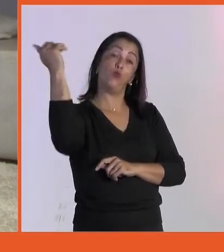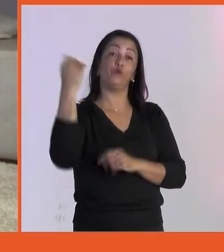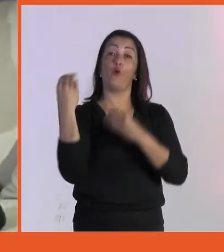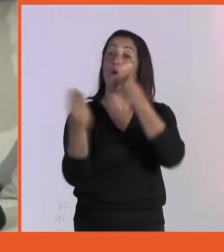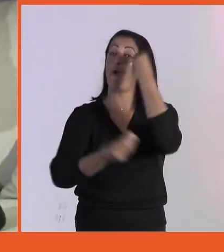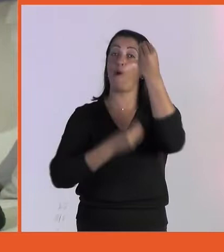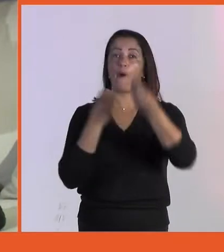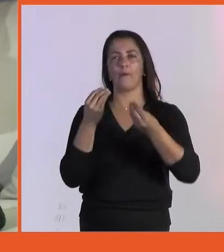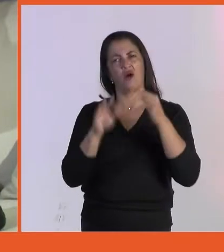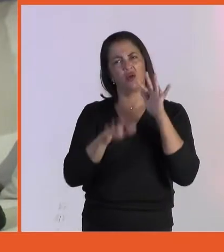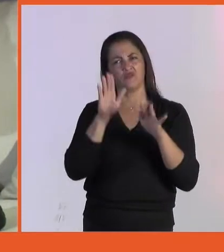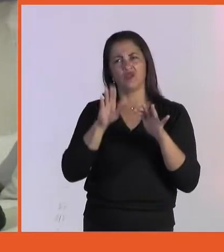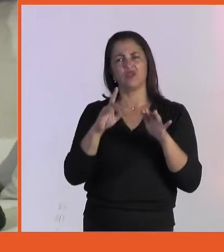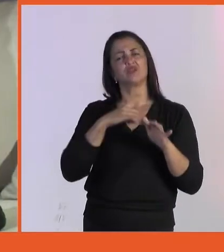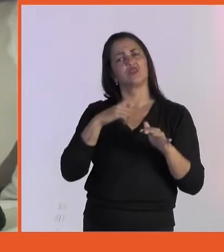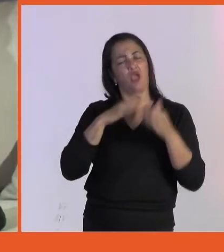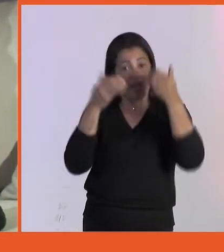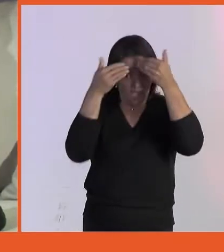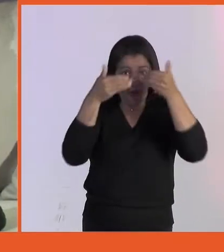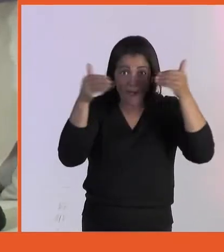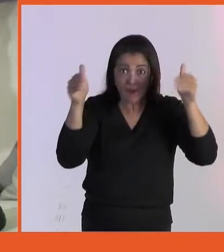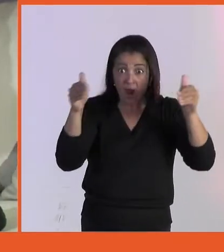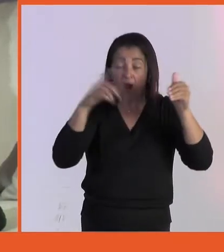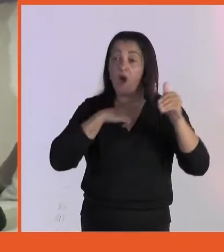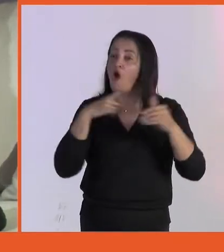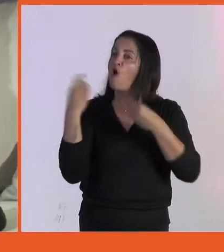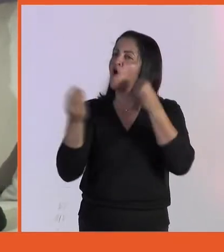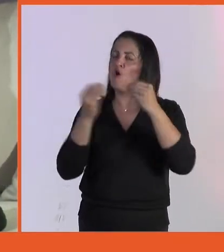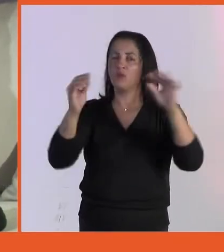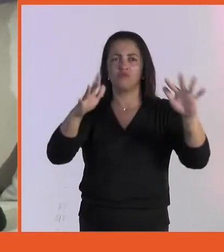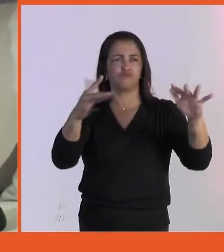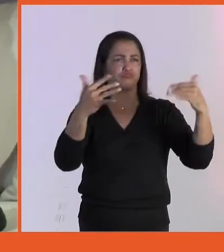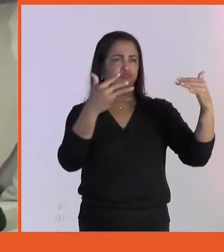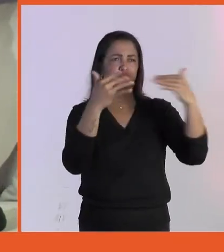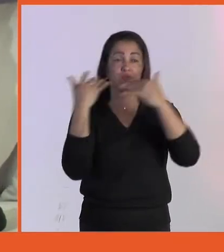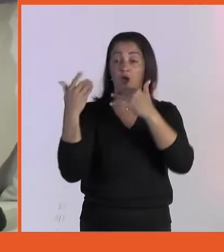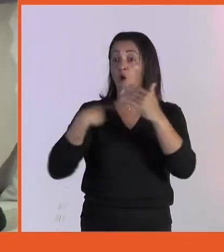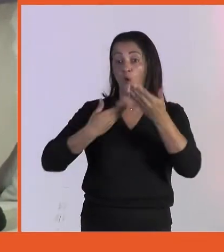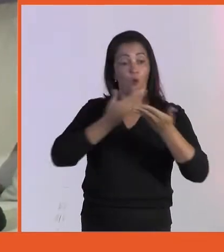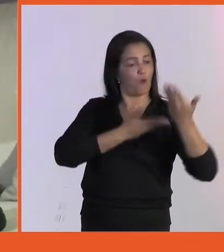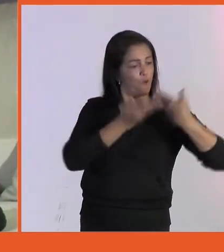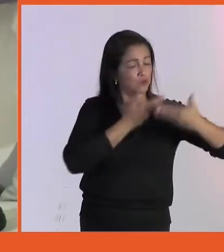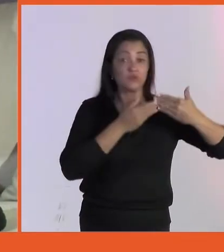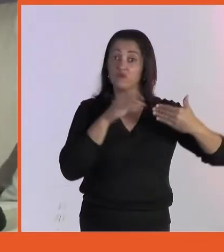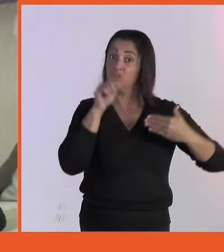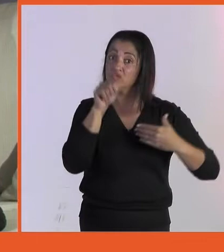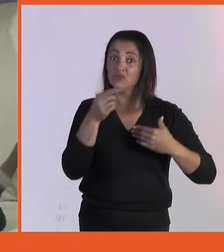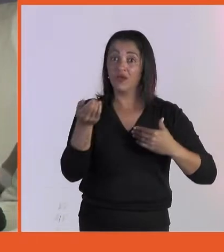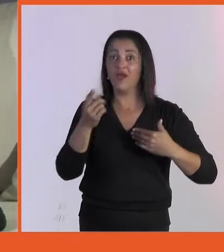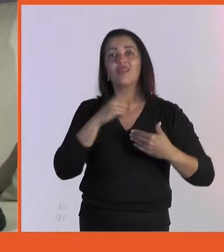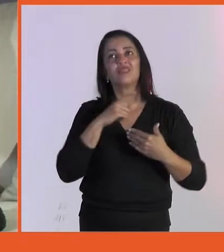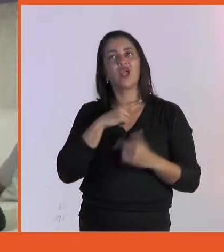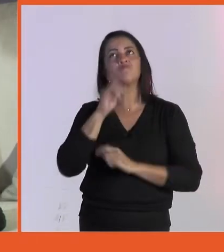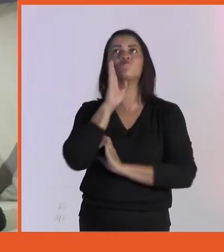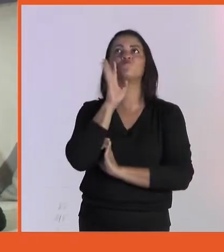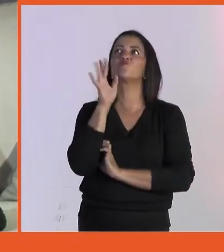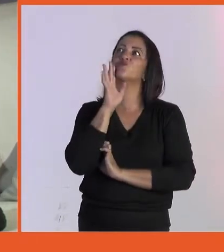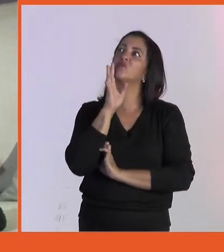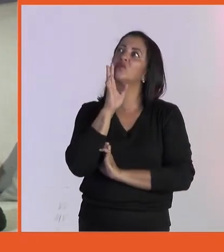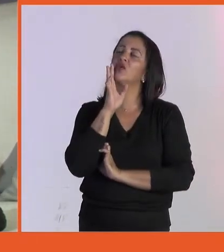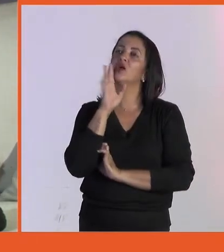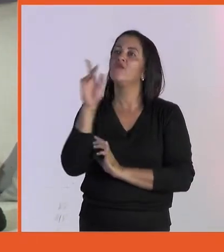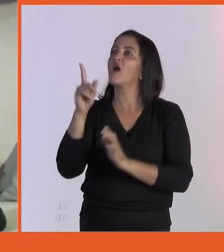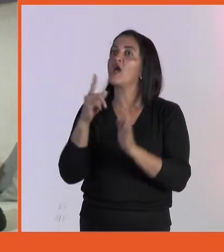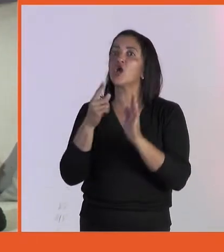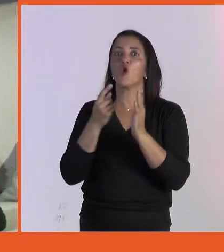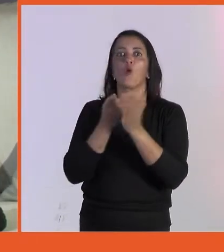maioria dos criadores que a gente conversa sobre viral, o viral, na verdade, é uma grande armadilha, né? Porque você, de repente, bomba e tudo sobe na sua